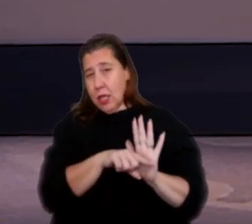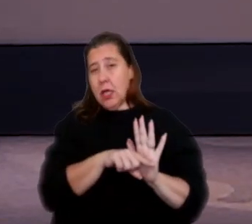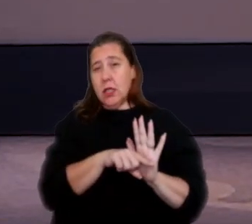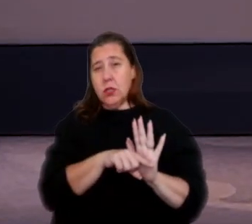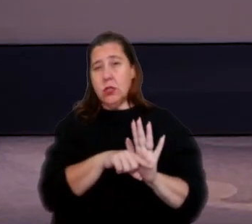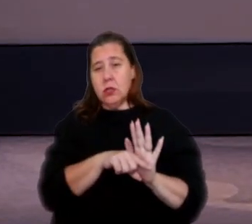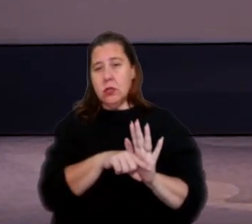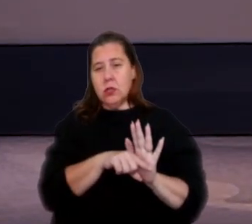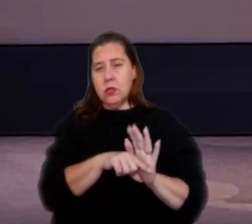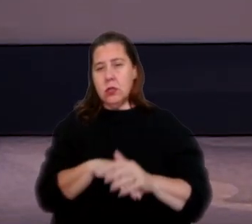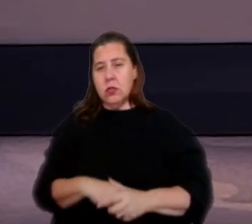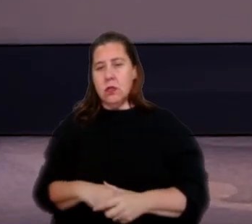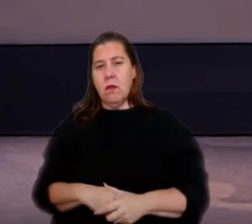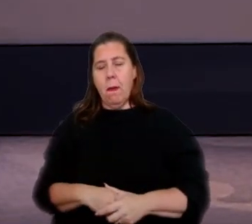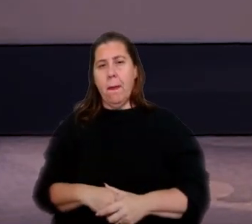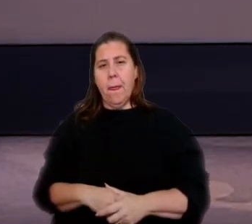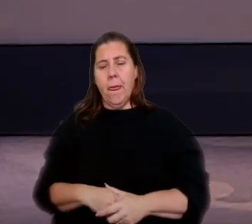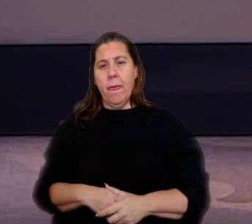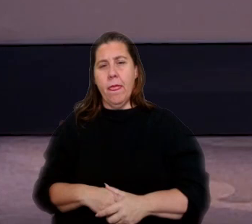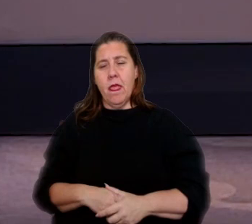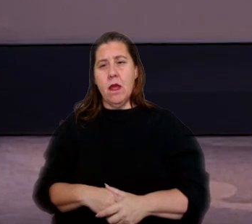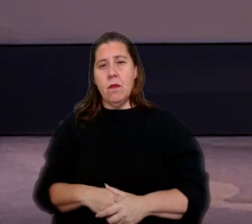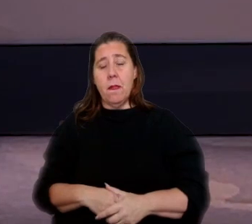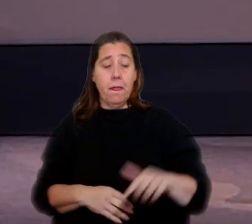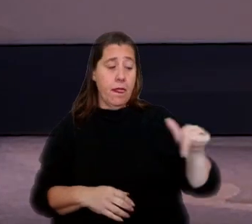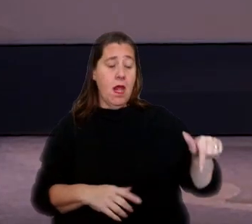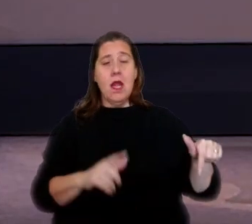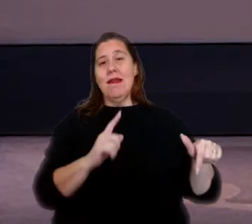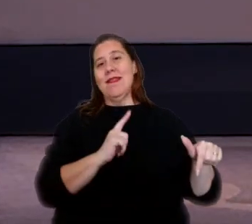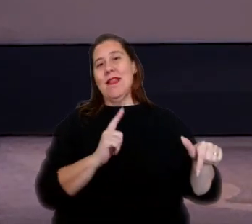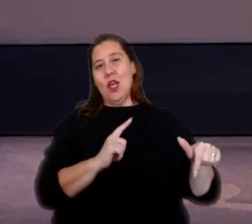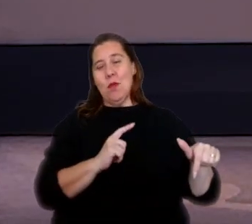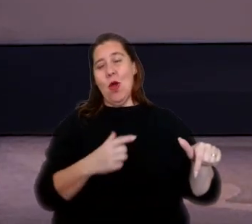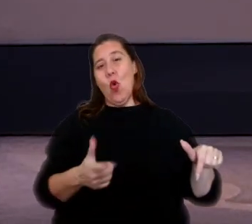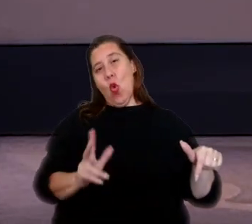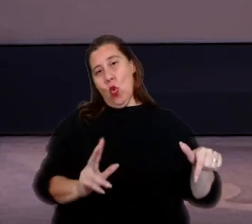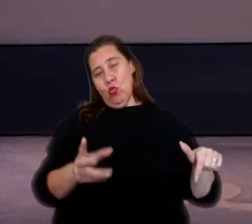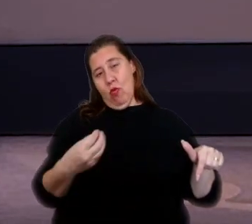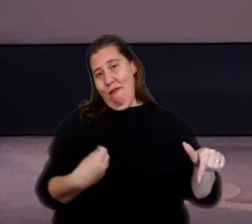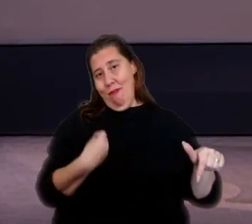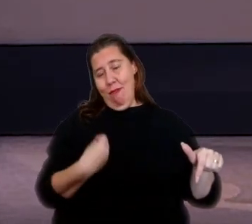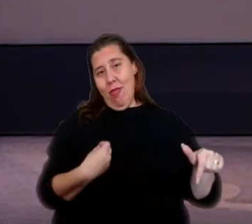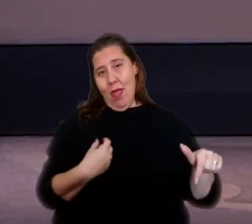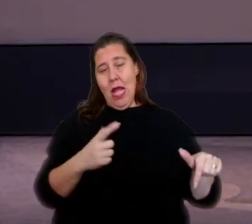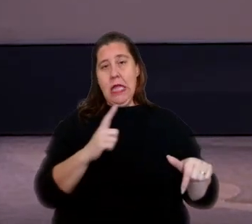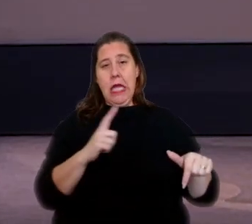como terapeuta infantil, que o Léo tenha que, para sobreviver,